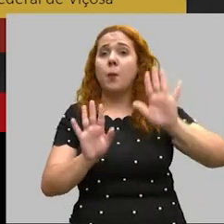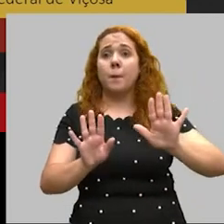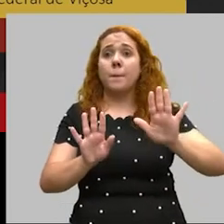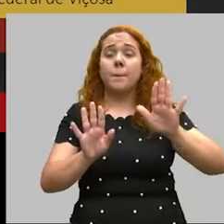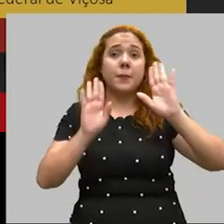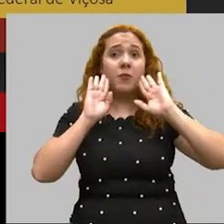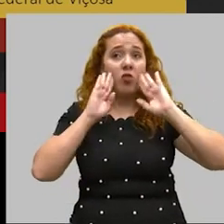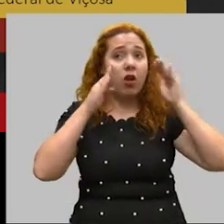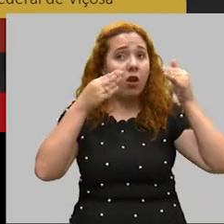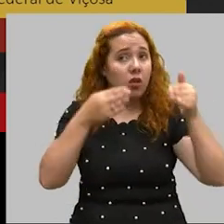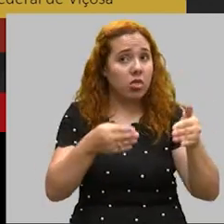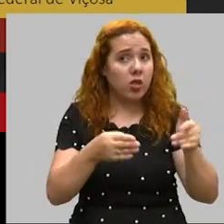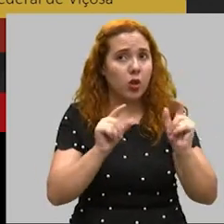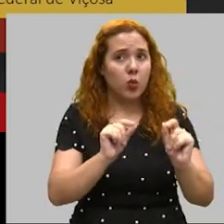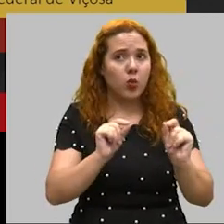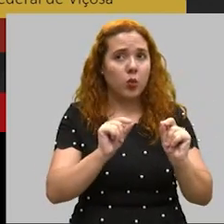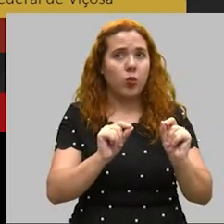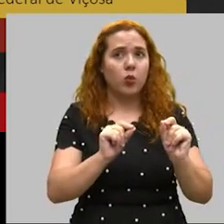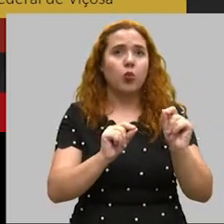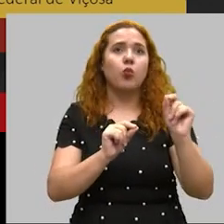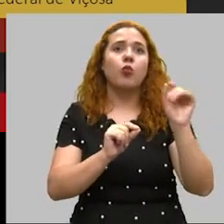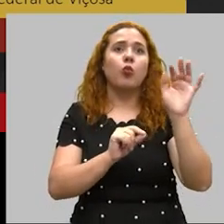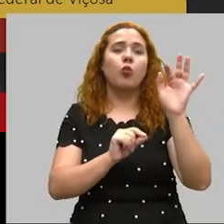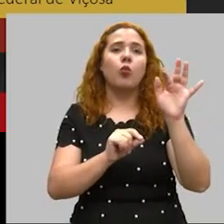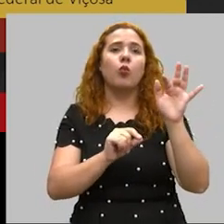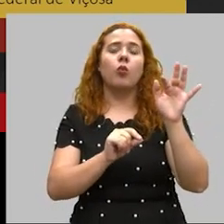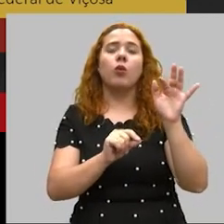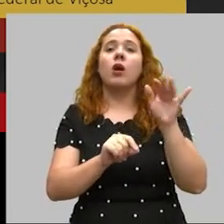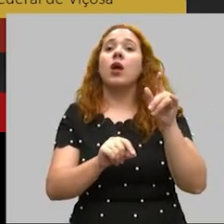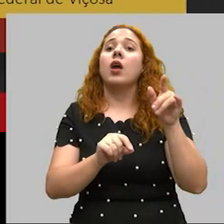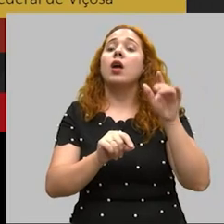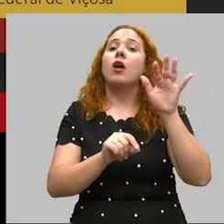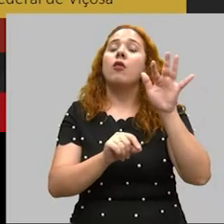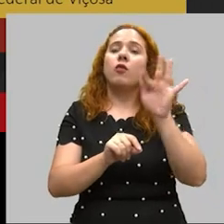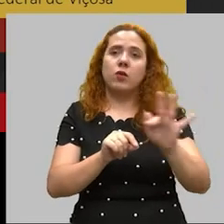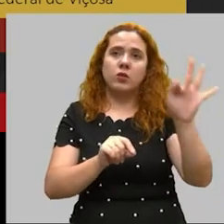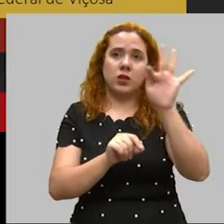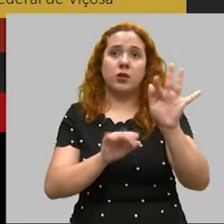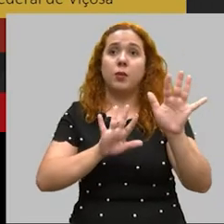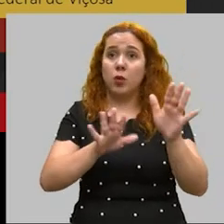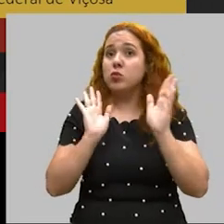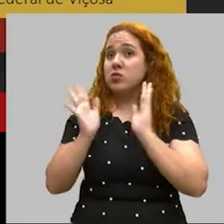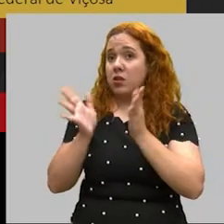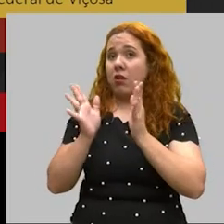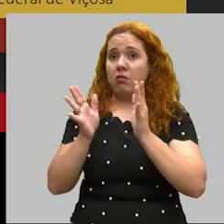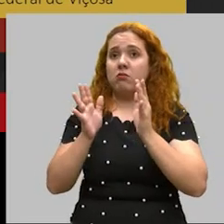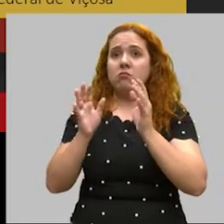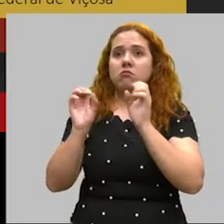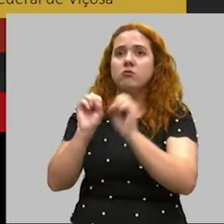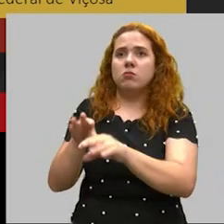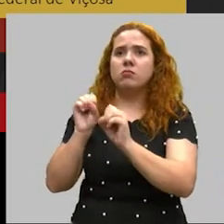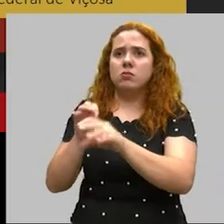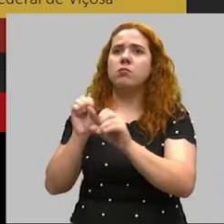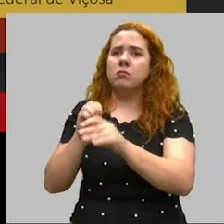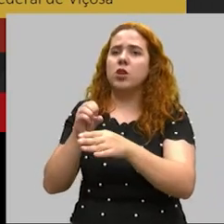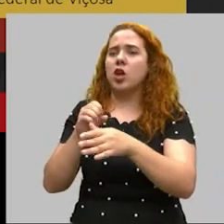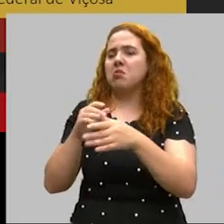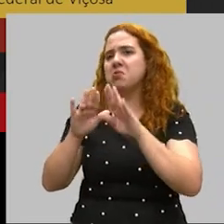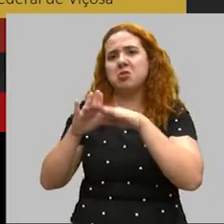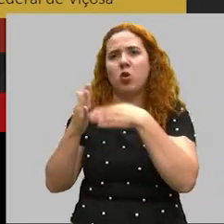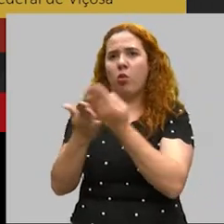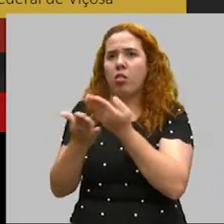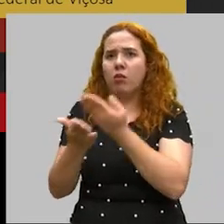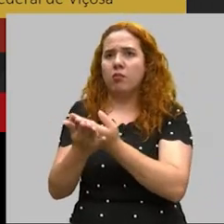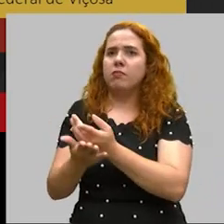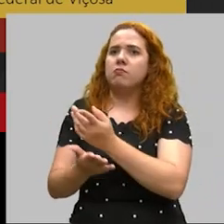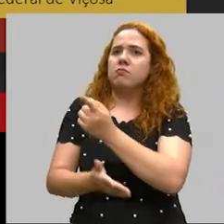minha fala se pauta aqui muito qu ex-coordenadora de uma licenciatura eh atuante na verdade